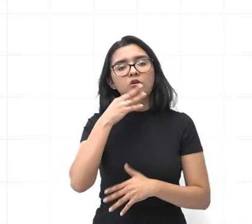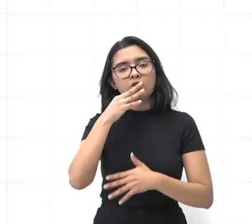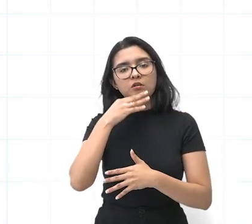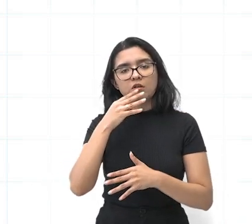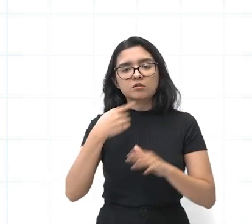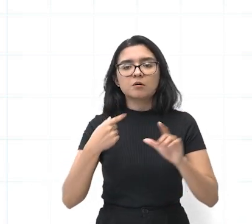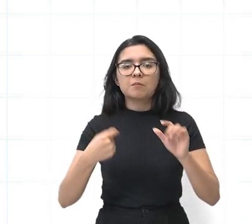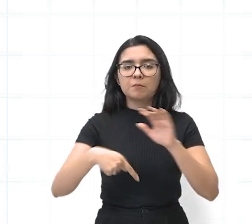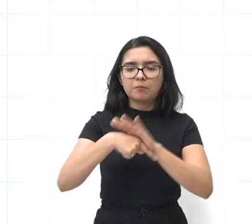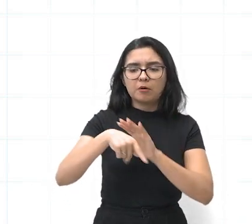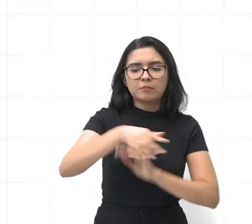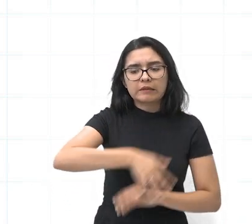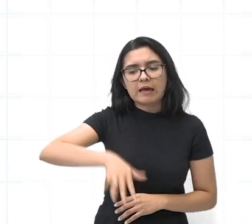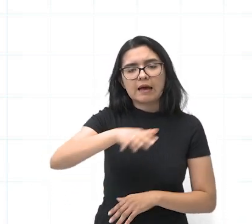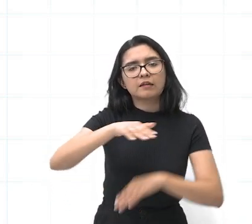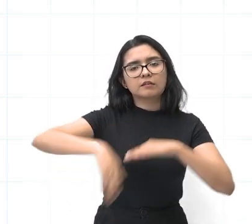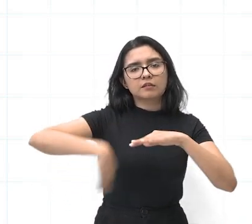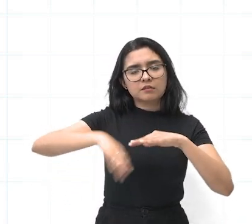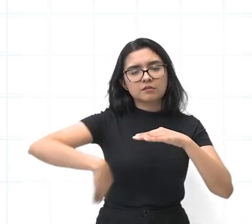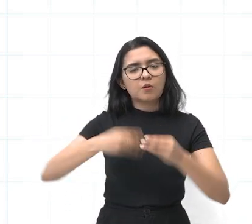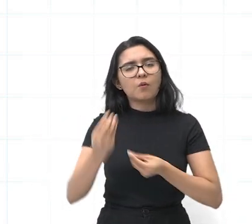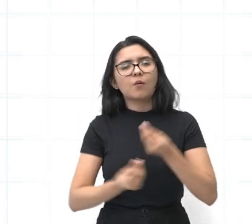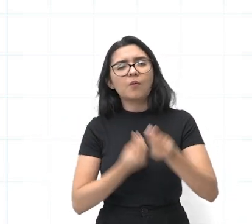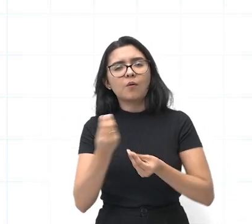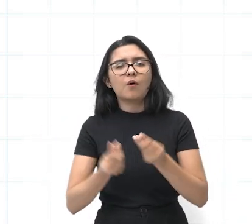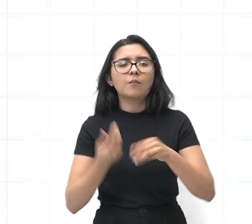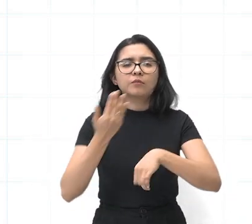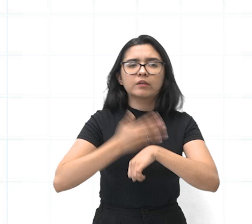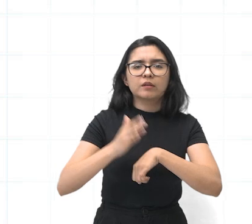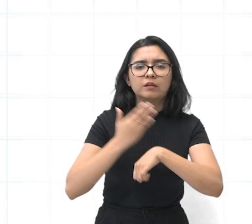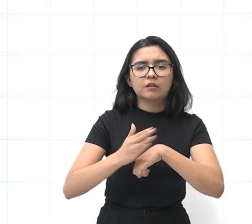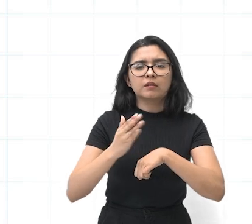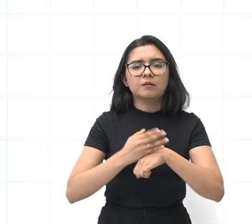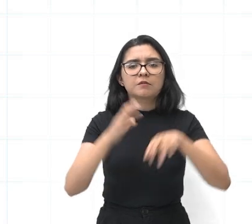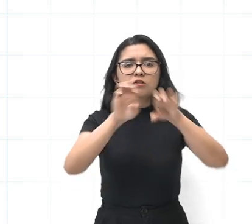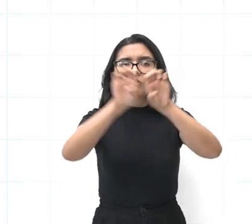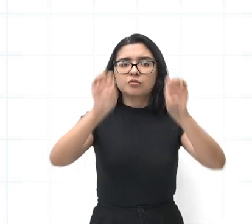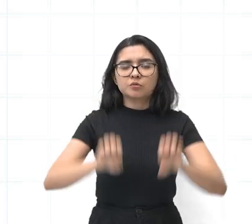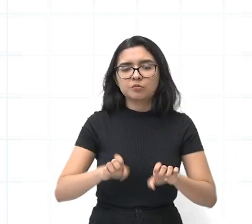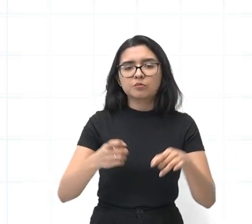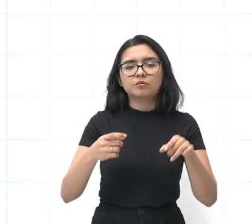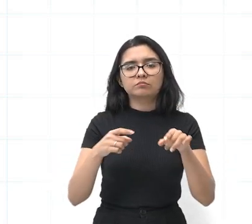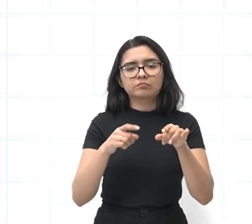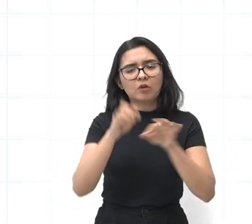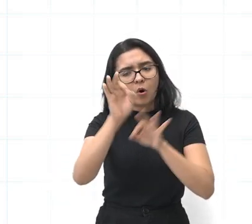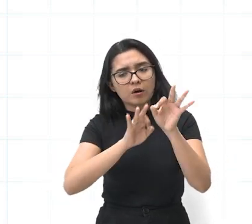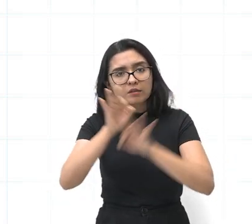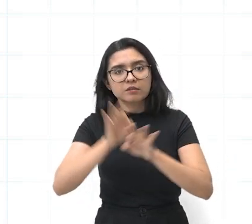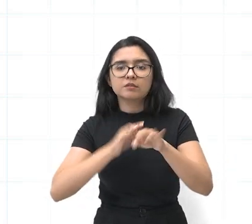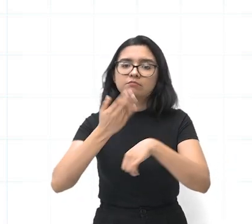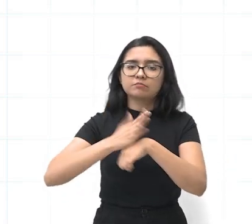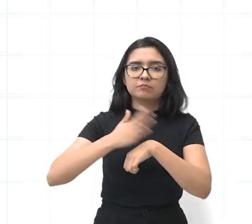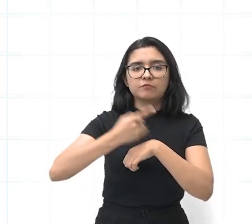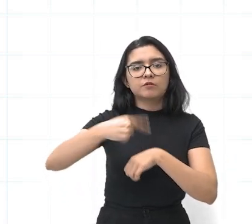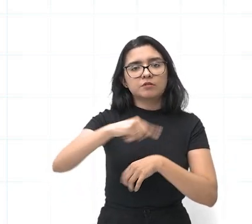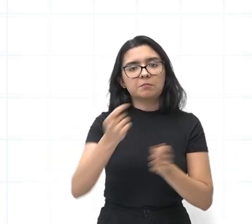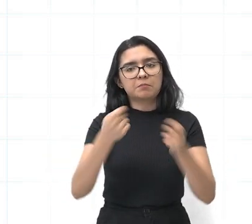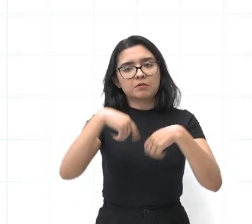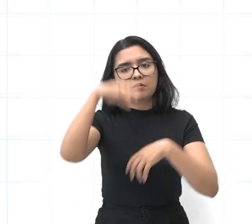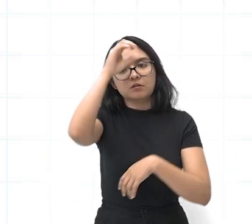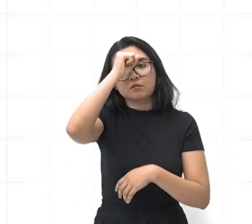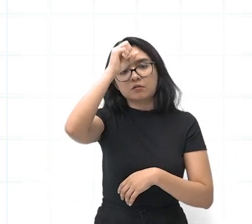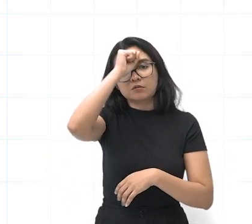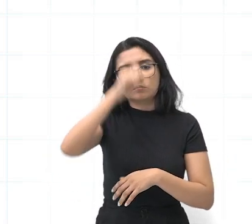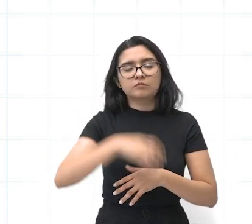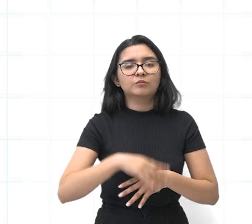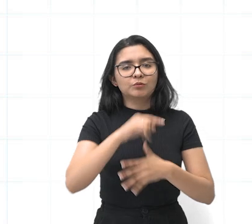conheça realmente, né, como é que faz um treino, que estrutura esse treino para vocês, para que vocês aprendam aí